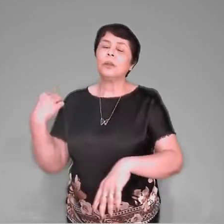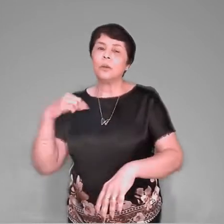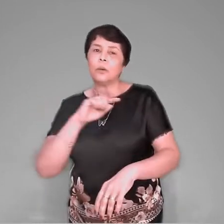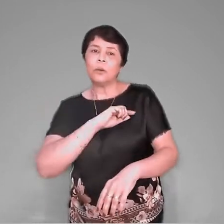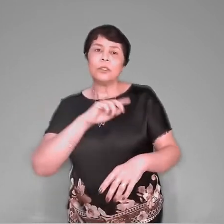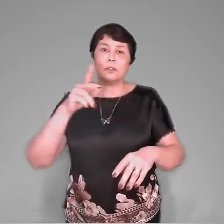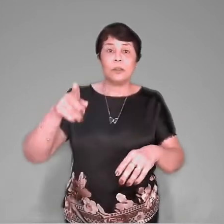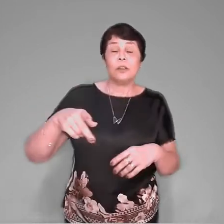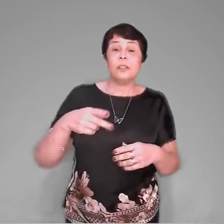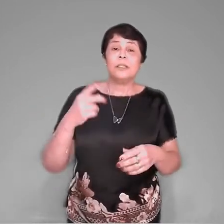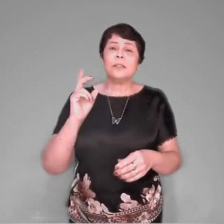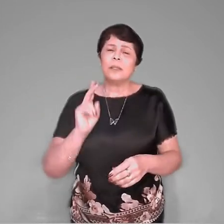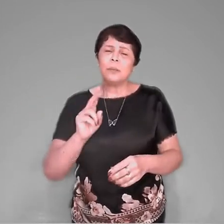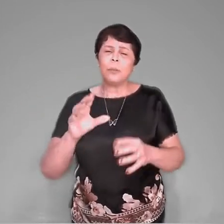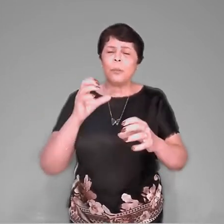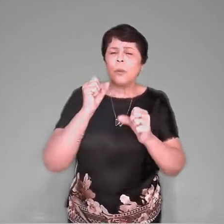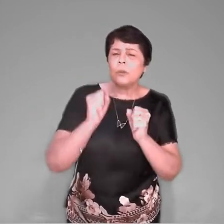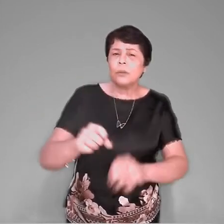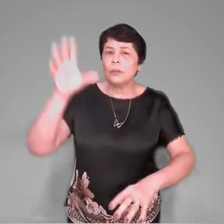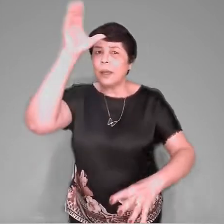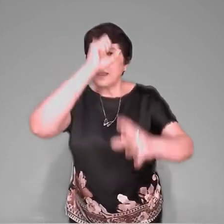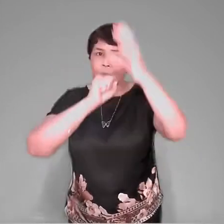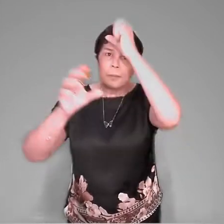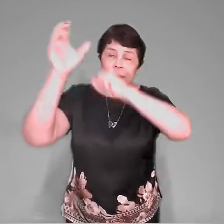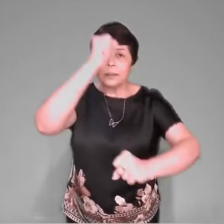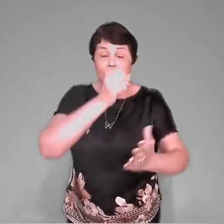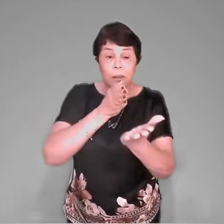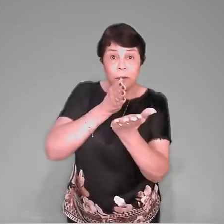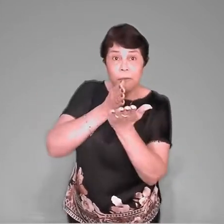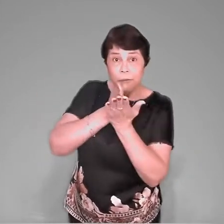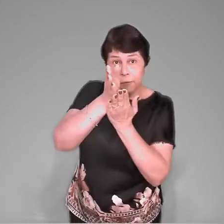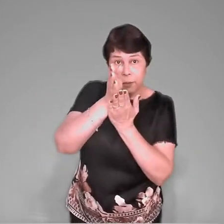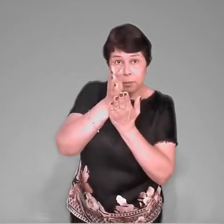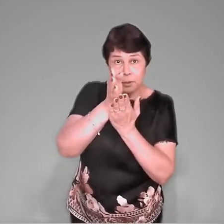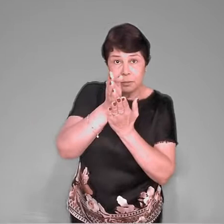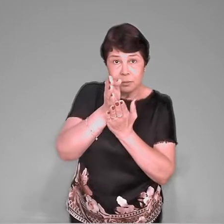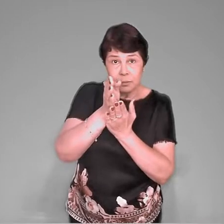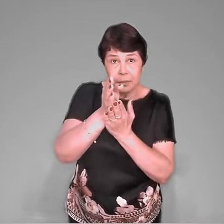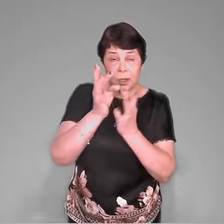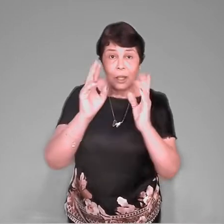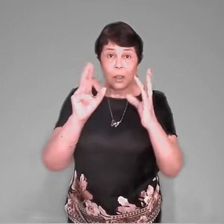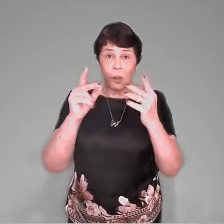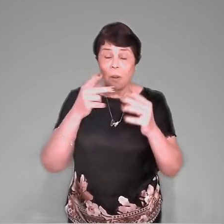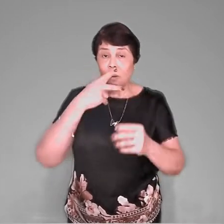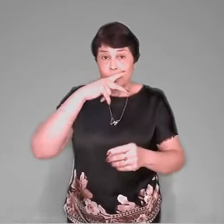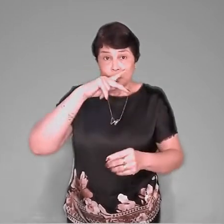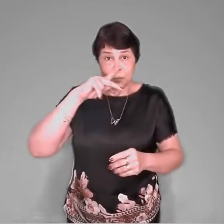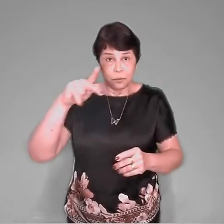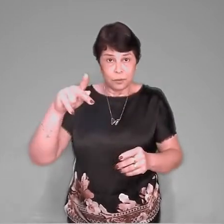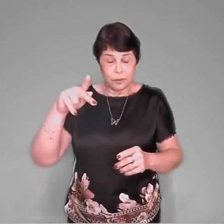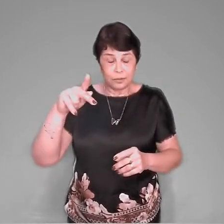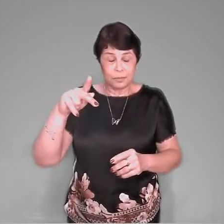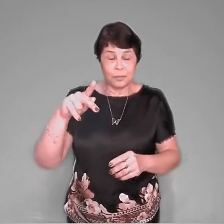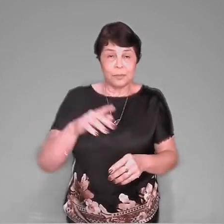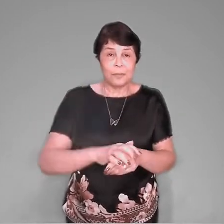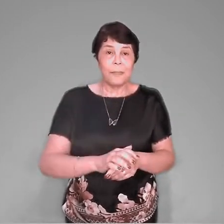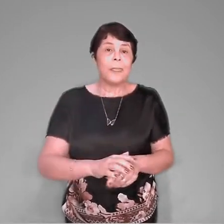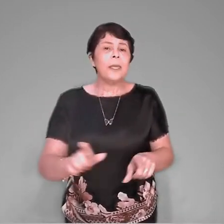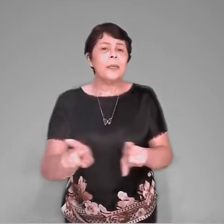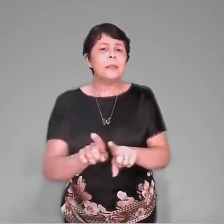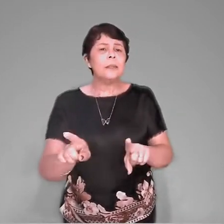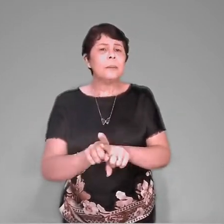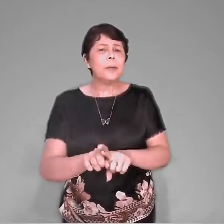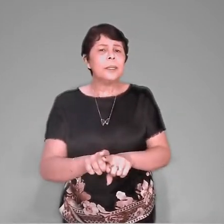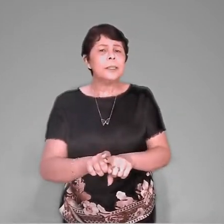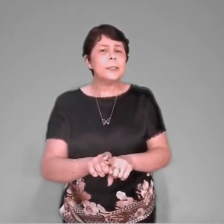profetas. Lembra? Falei o que era apóstolo, o que era profeta, na visão do Novo Testamento, e